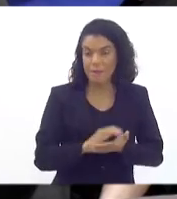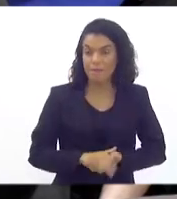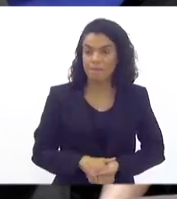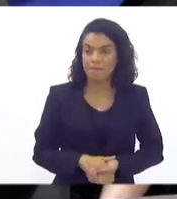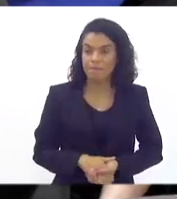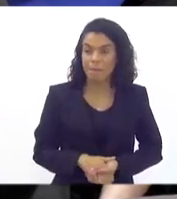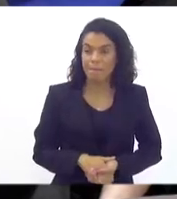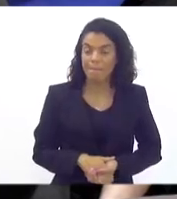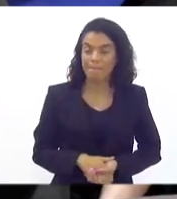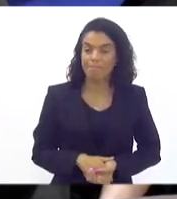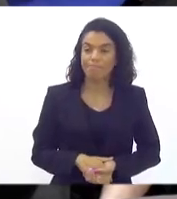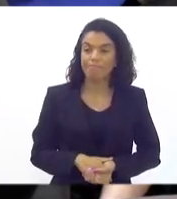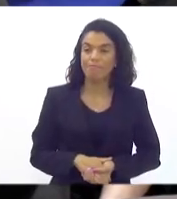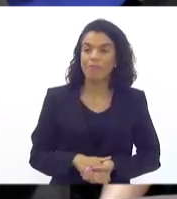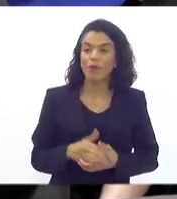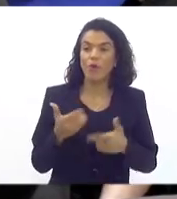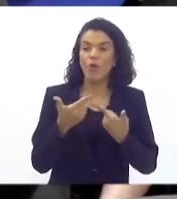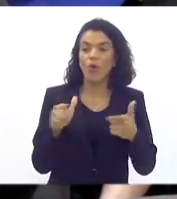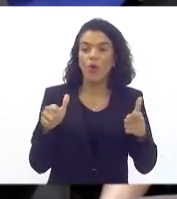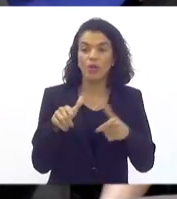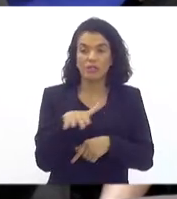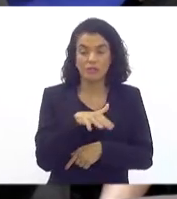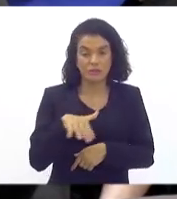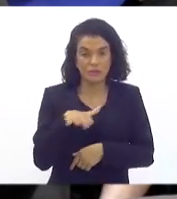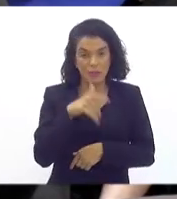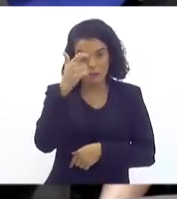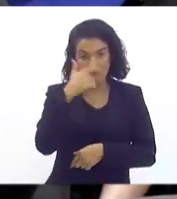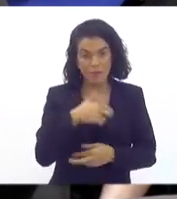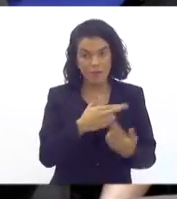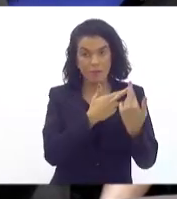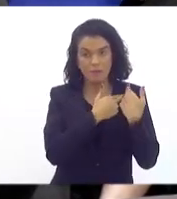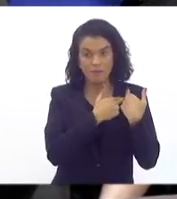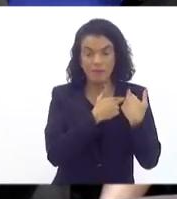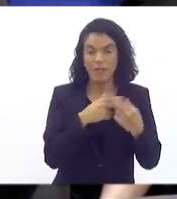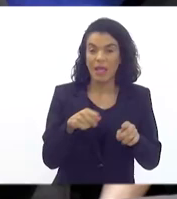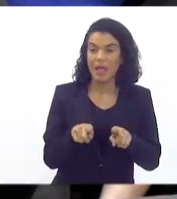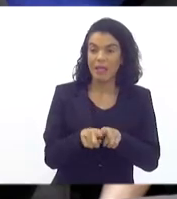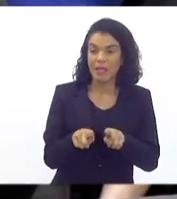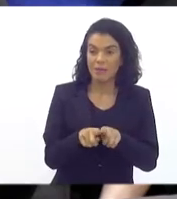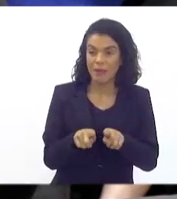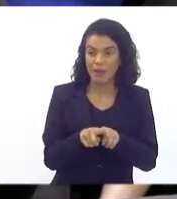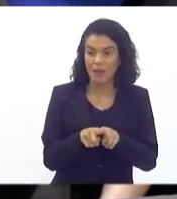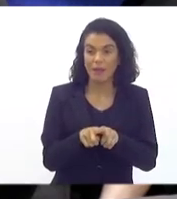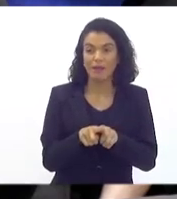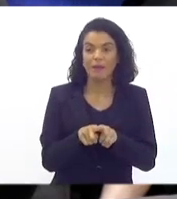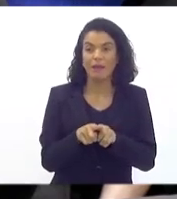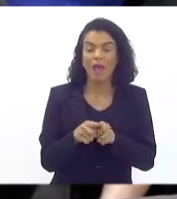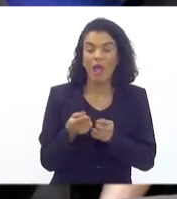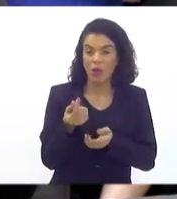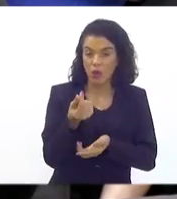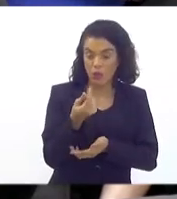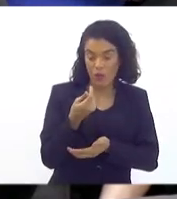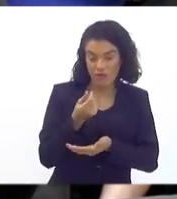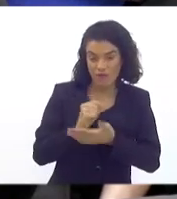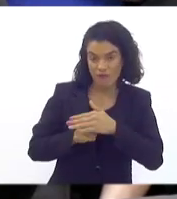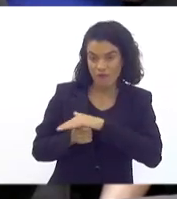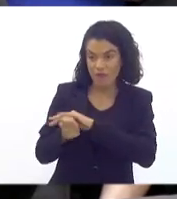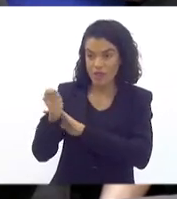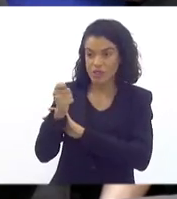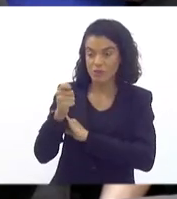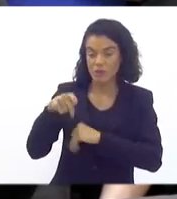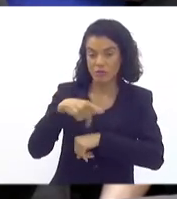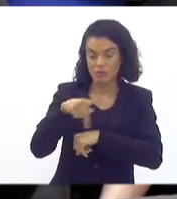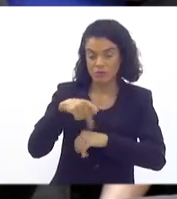outra questão que é meu dever destacar porque é que a remessa de dividendos para o exterior como sempre é